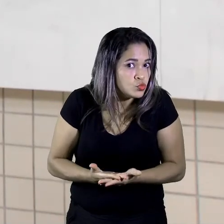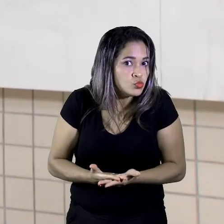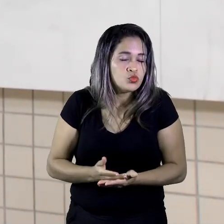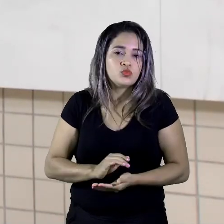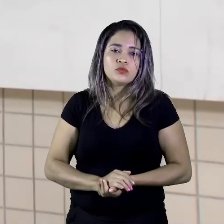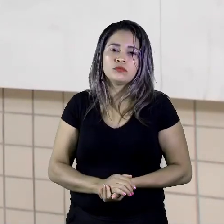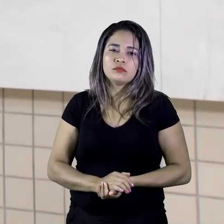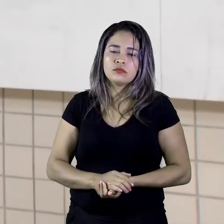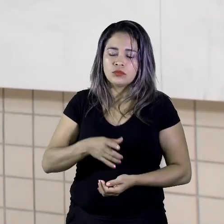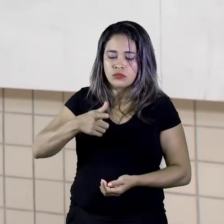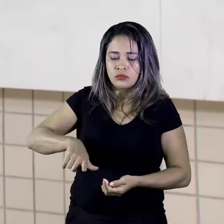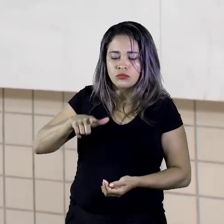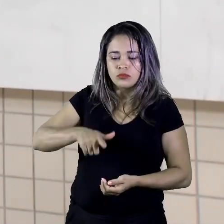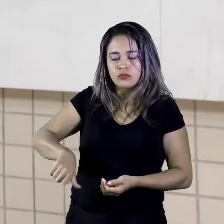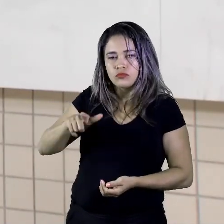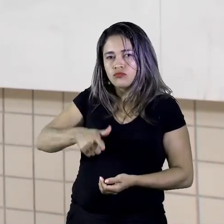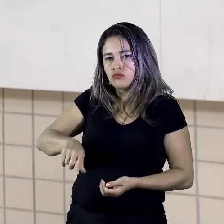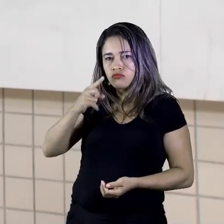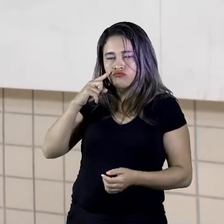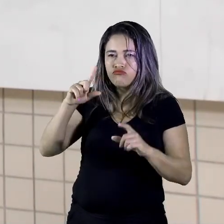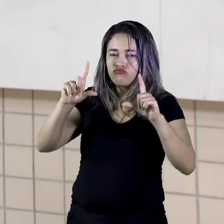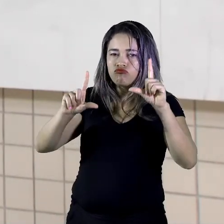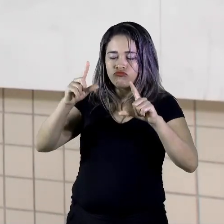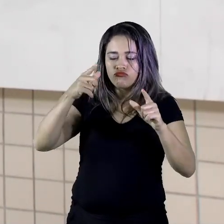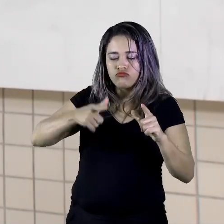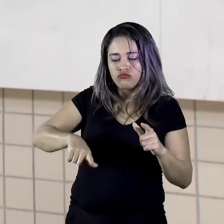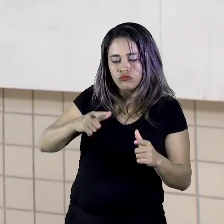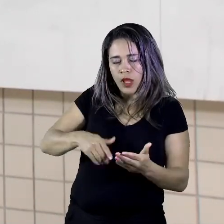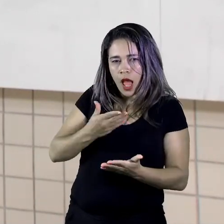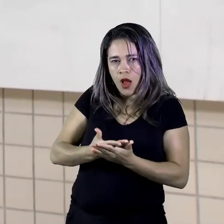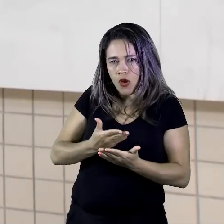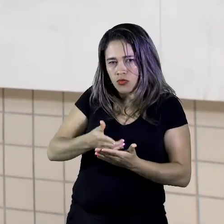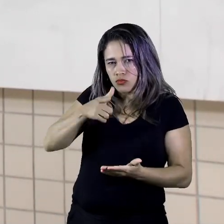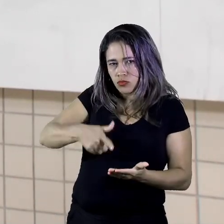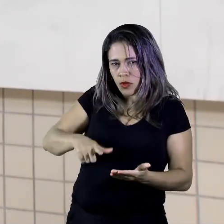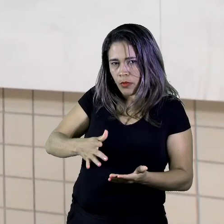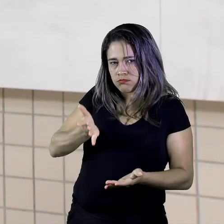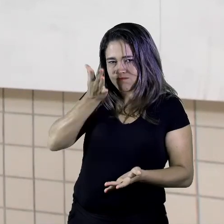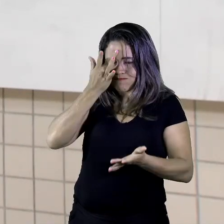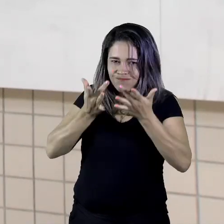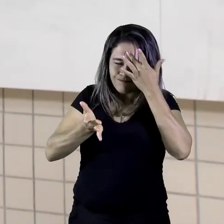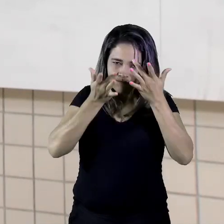revejam essas aulas novamente para que isso fique mais bem gravado